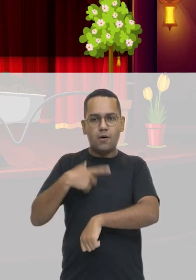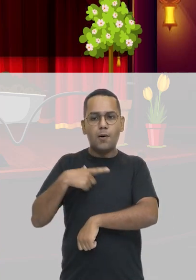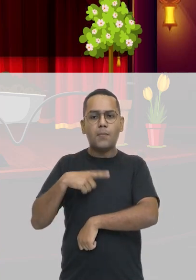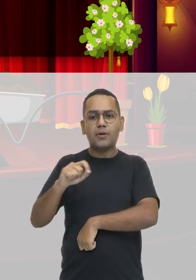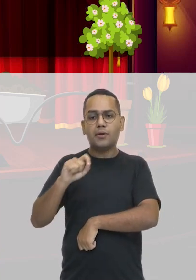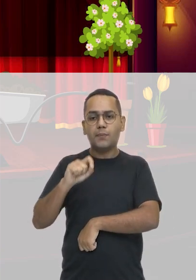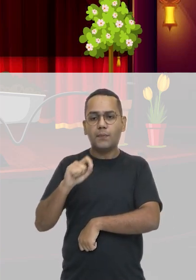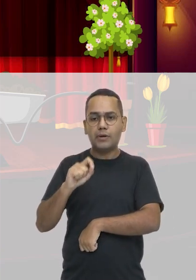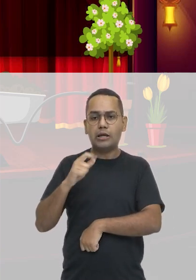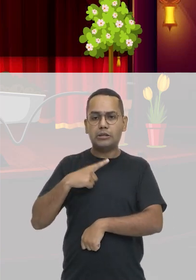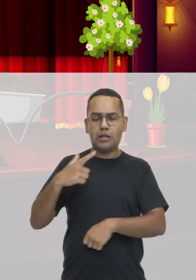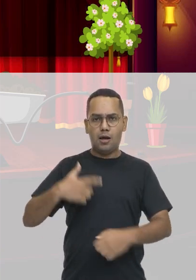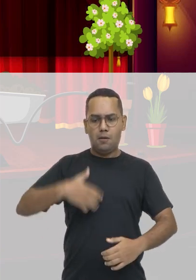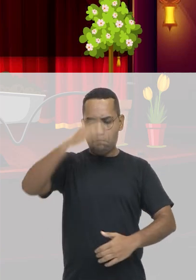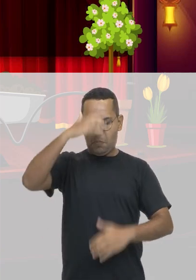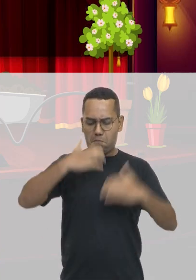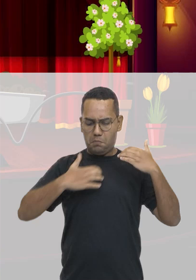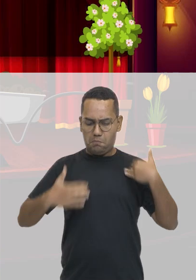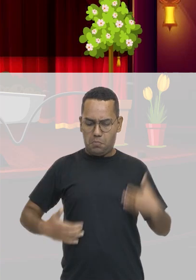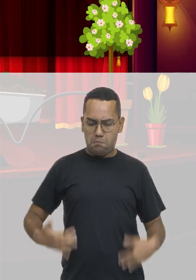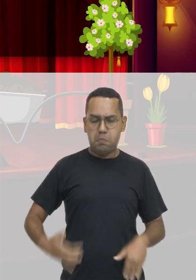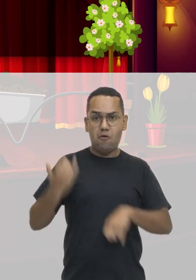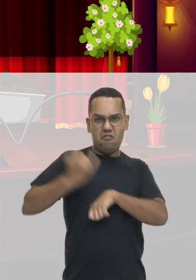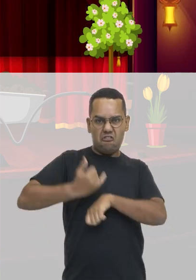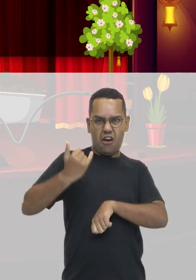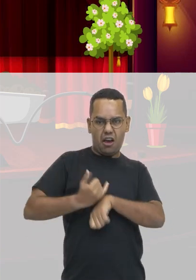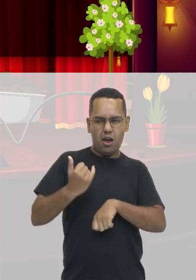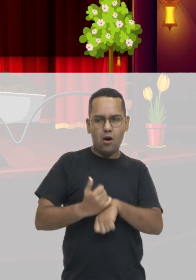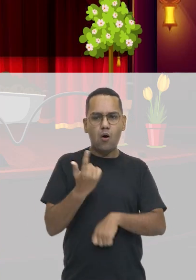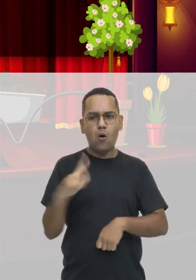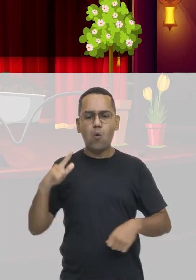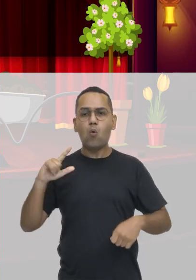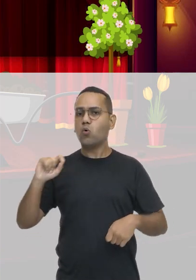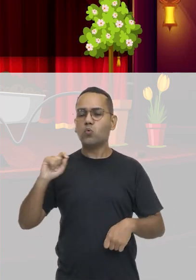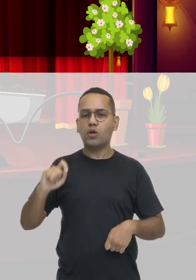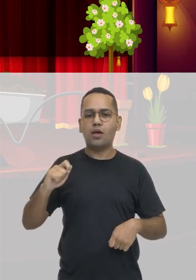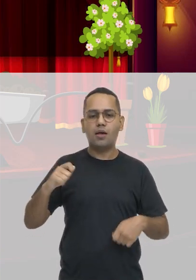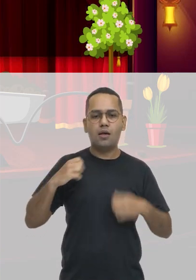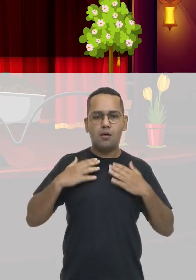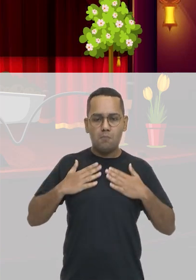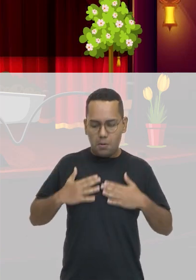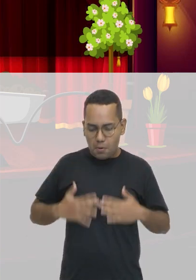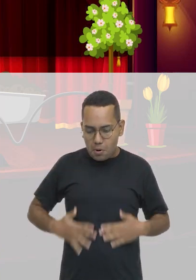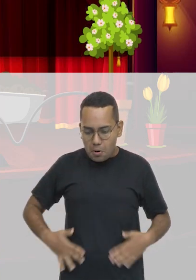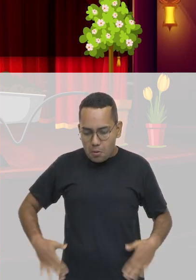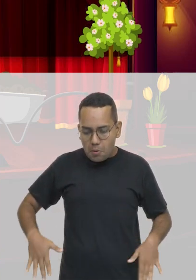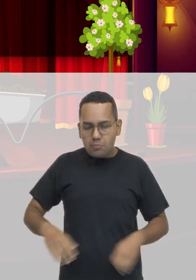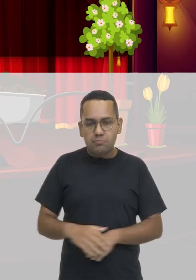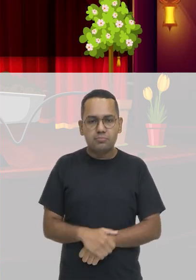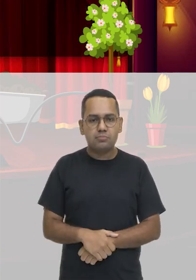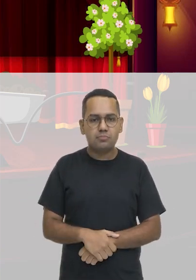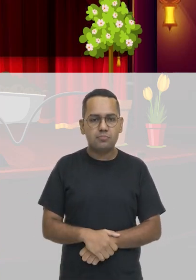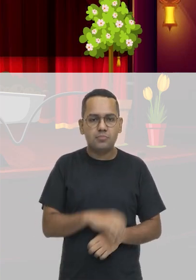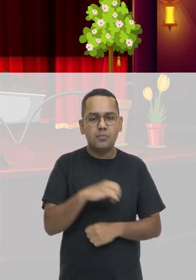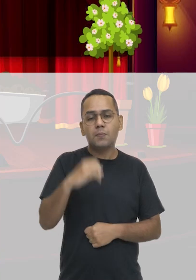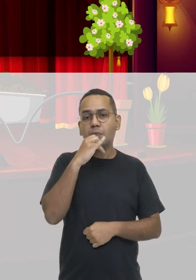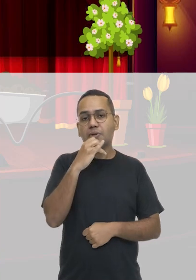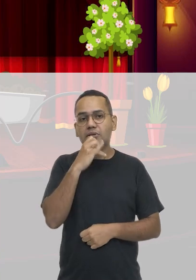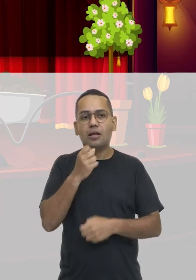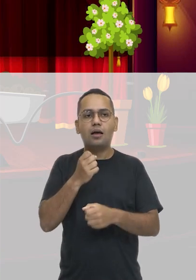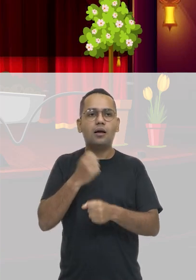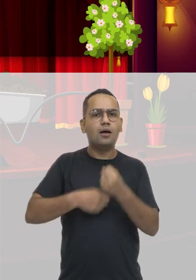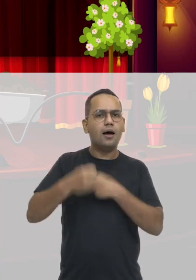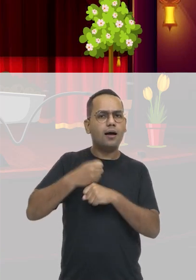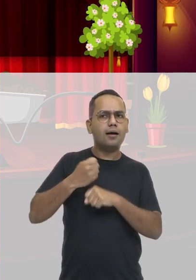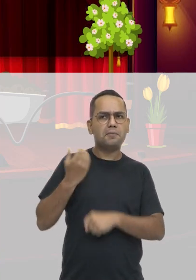vestido longo daquela de época? Não, nós vamos nos caracterizar como se veste hoje. Ah, dos anos 60,